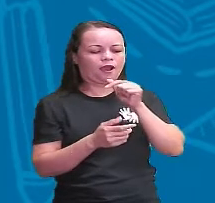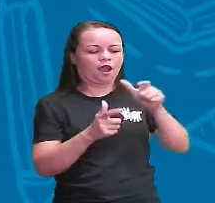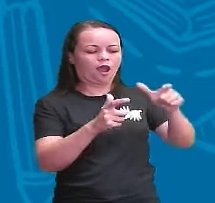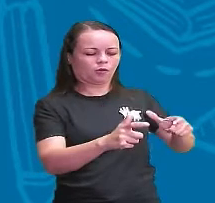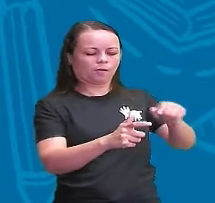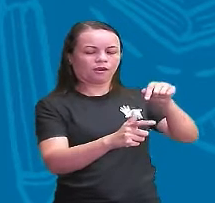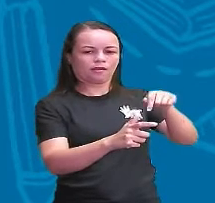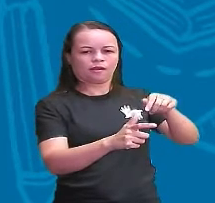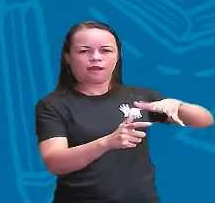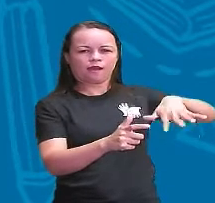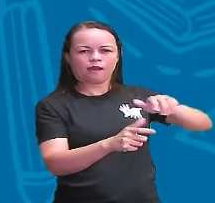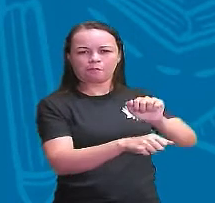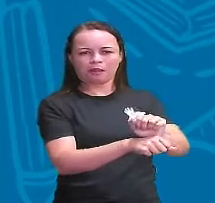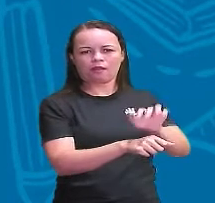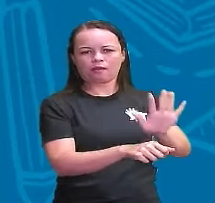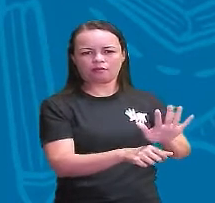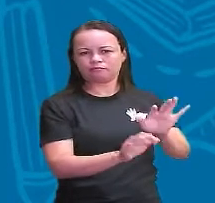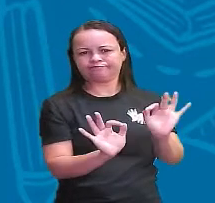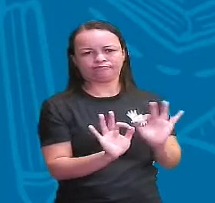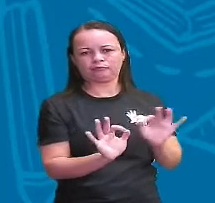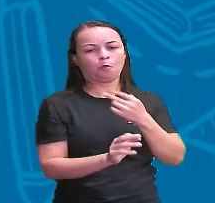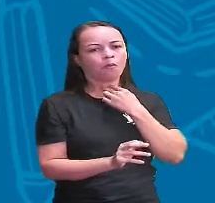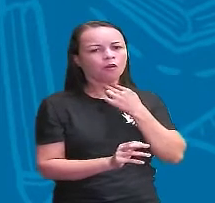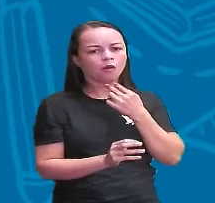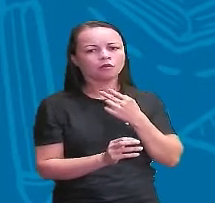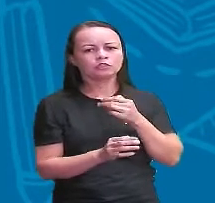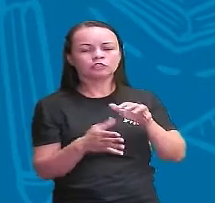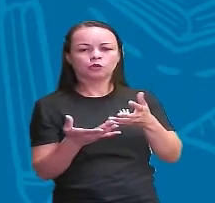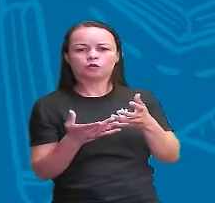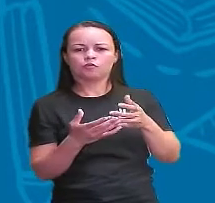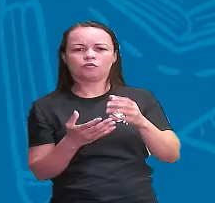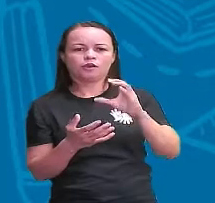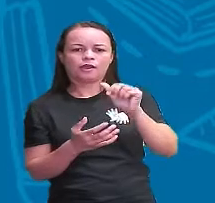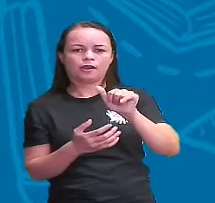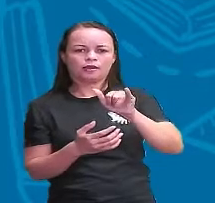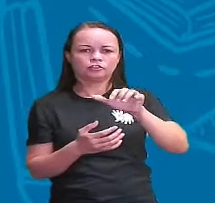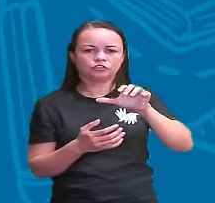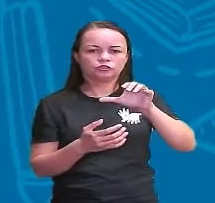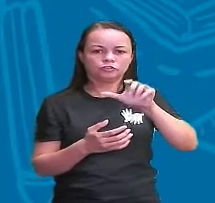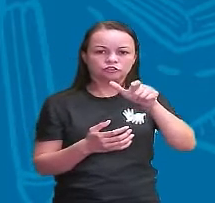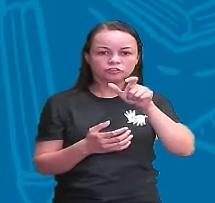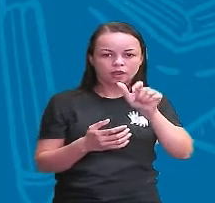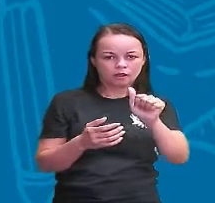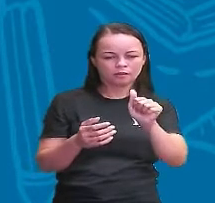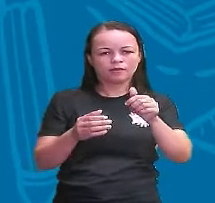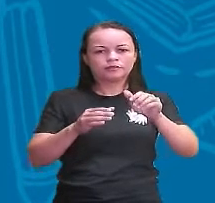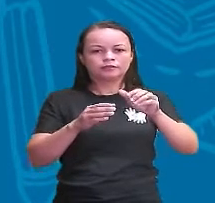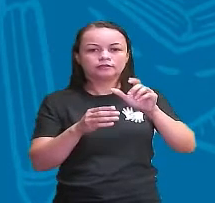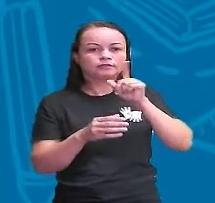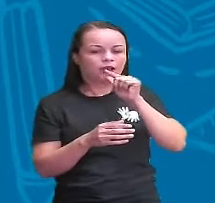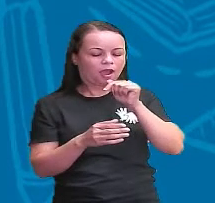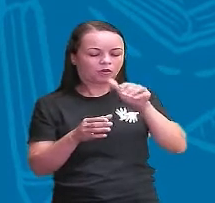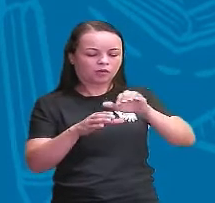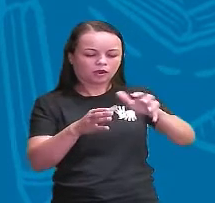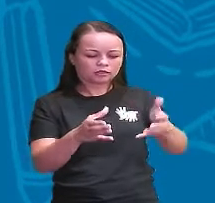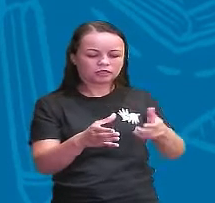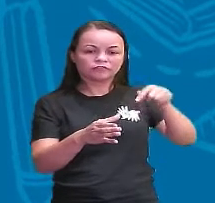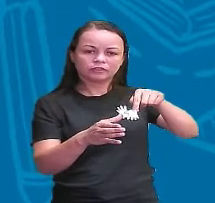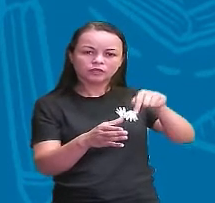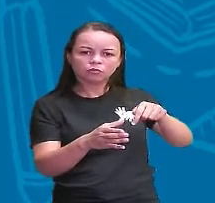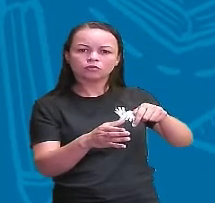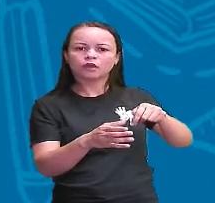como caixa d'água, como vasilhas expostas com água parada, porque aquilo dali vai ser um criadouro